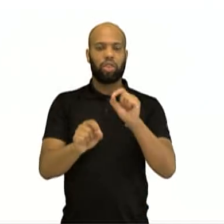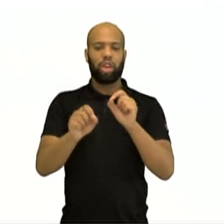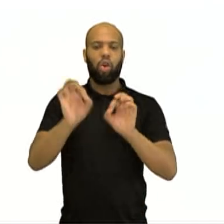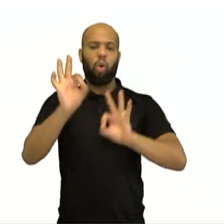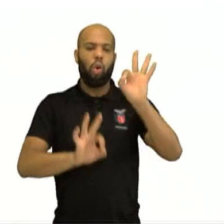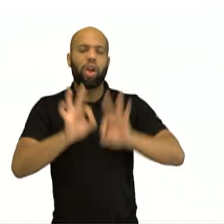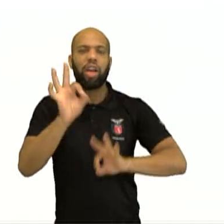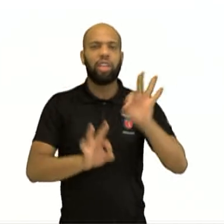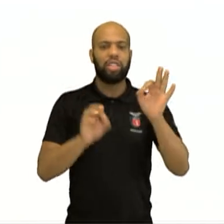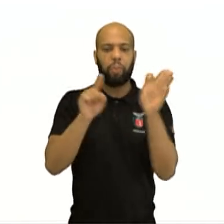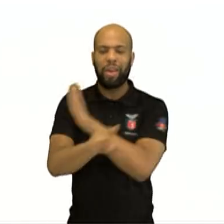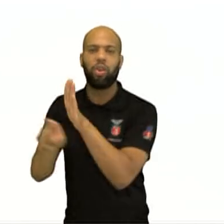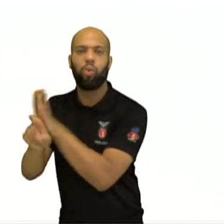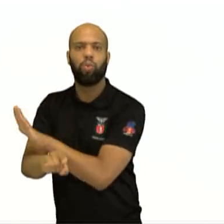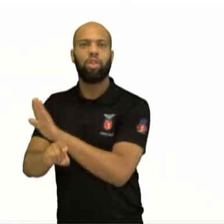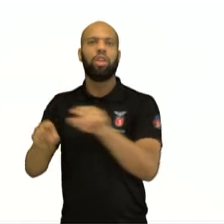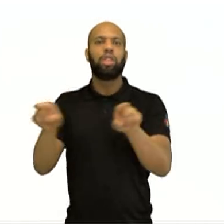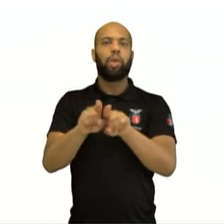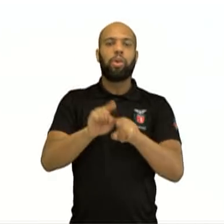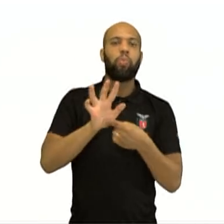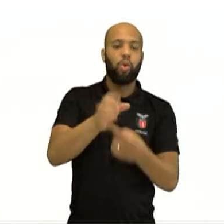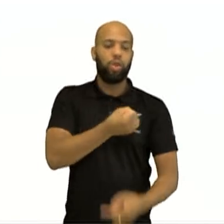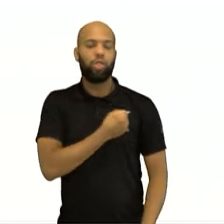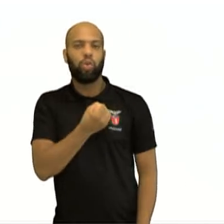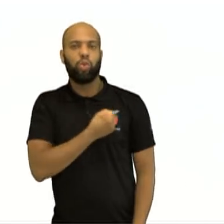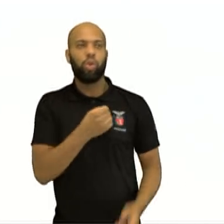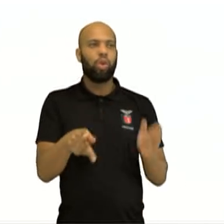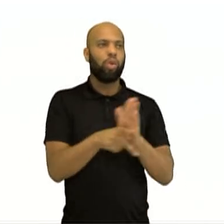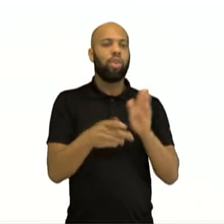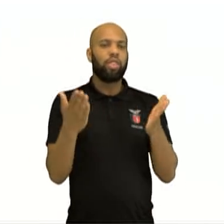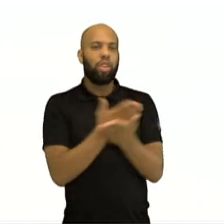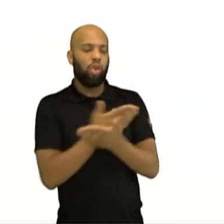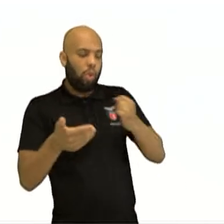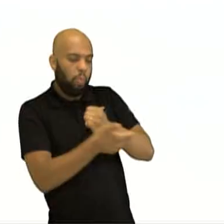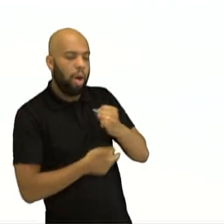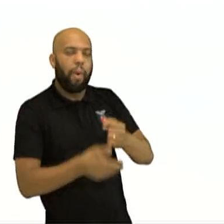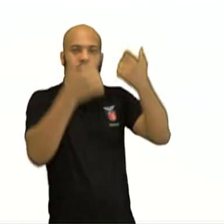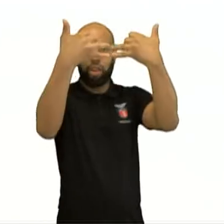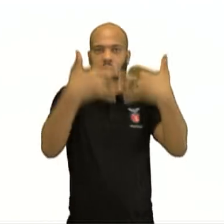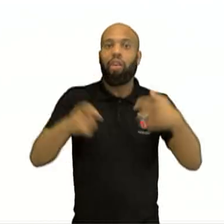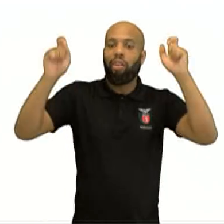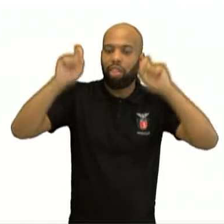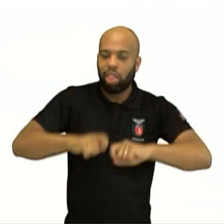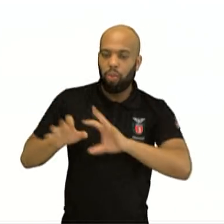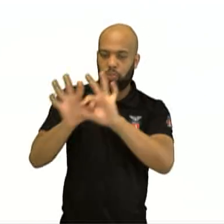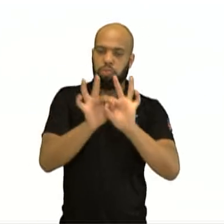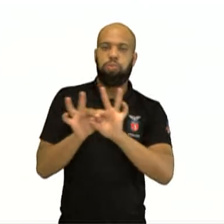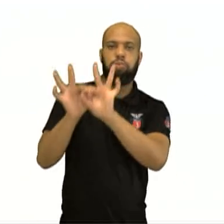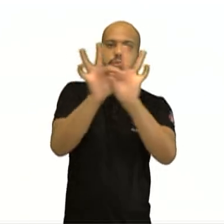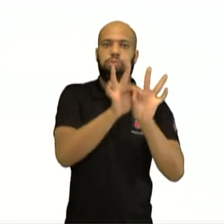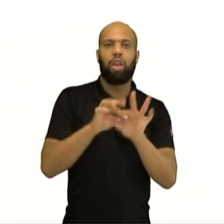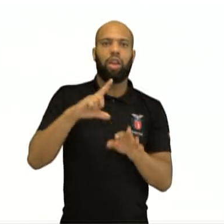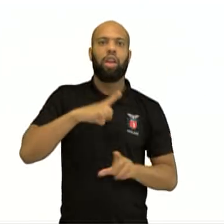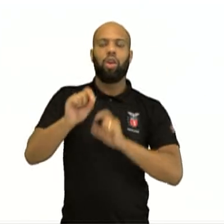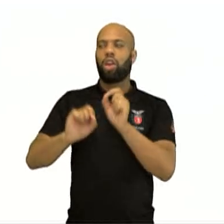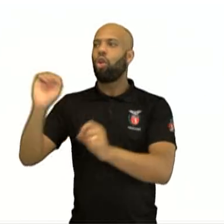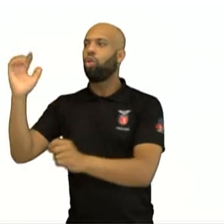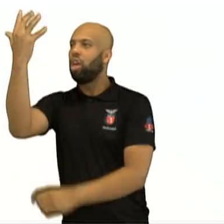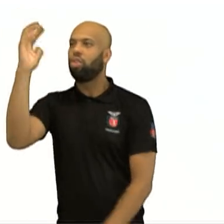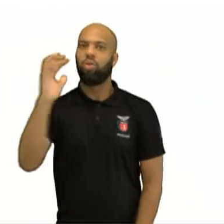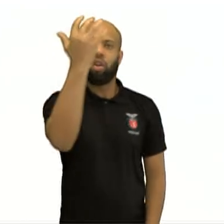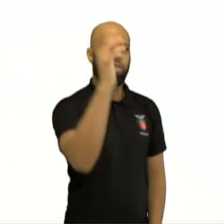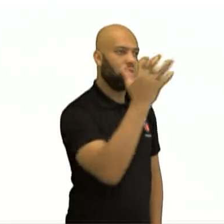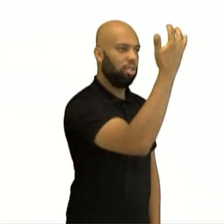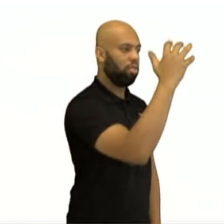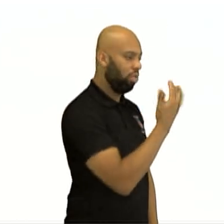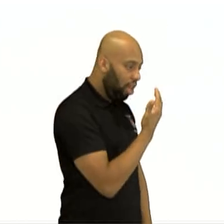enunciados gerais, de modo que um número pequeno de princípios explicativos possa unificar um grande número de fatos. E